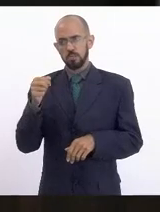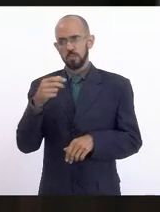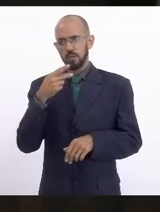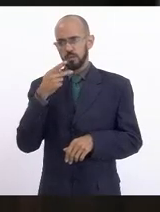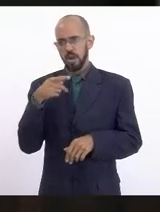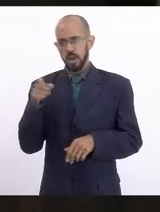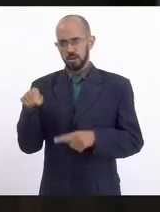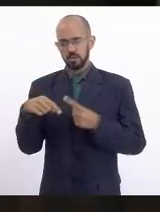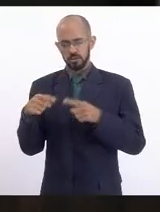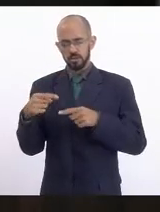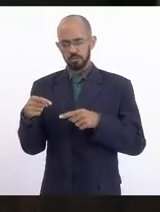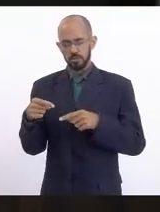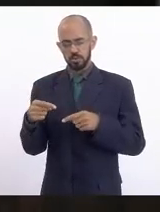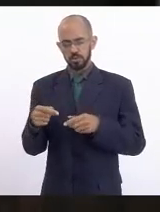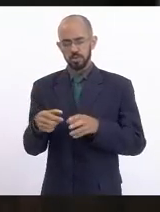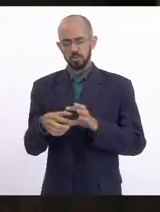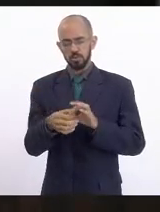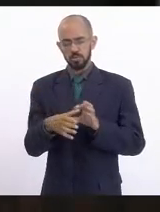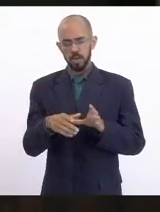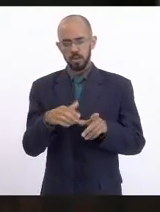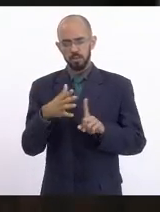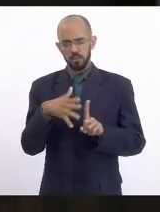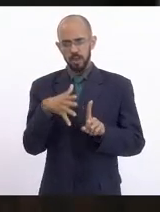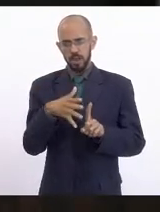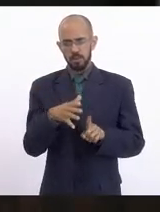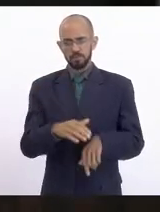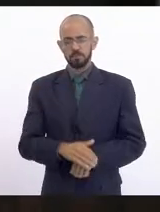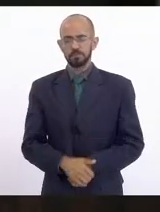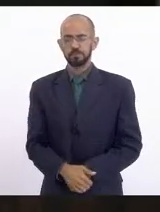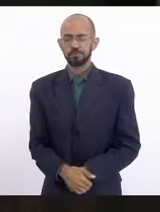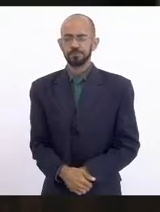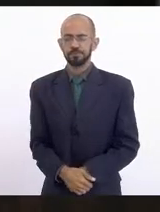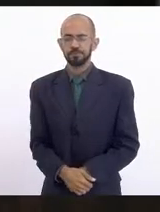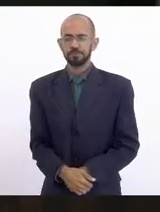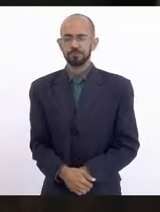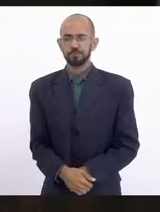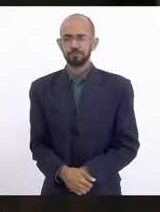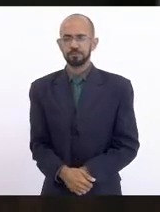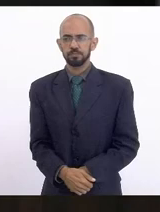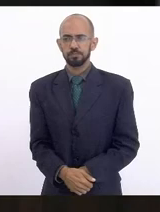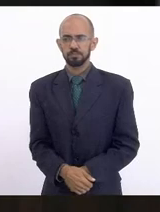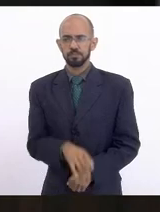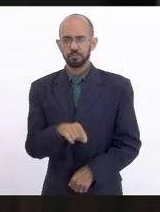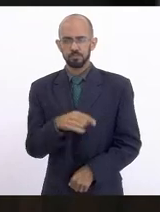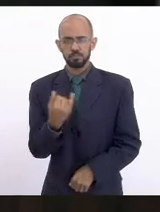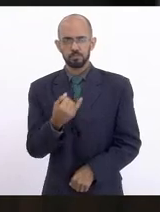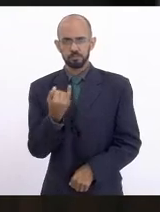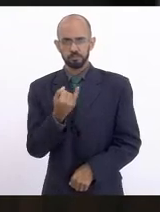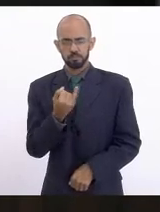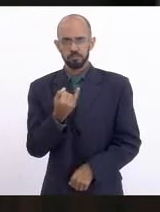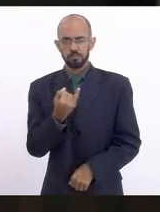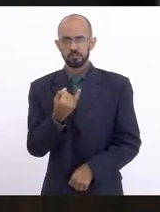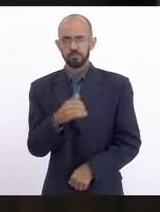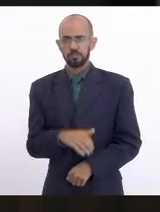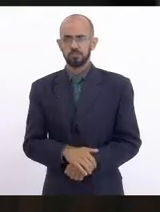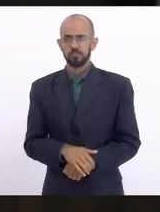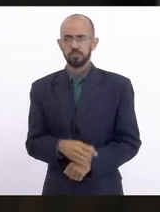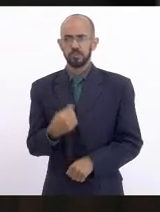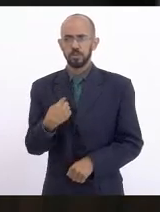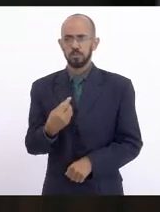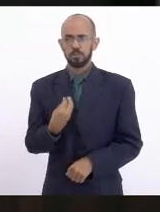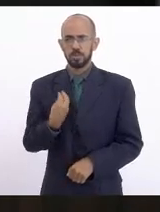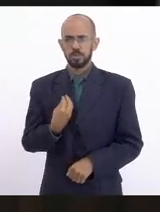do mim que depois é o Anderson mata escuta que é importante a Oi Alexandre os dois eu participei Aos